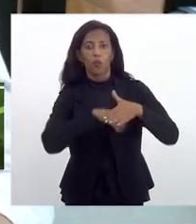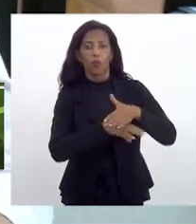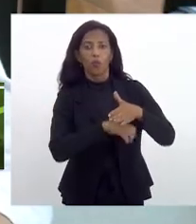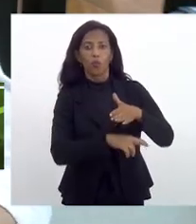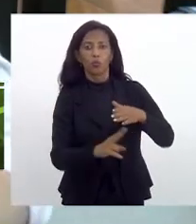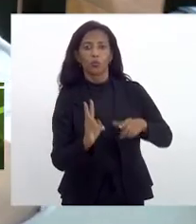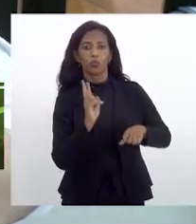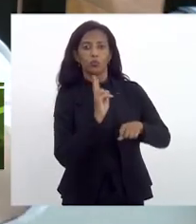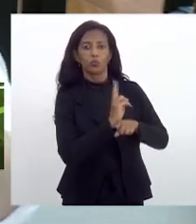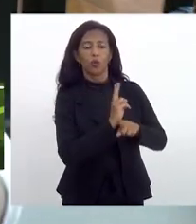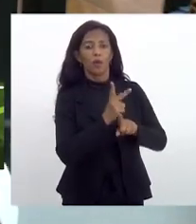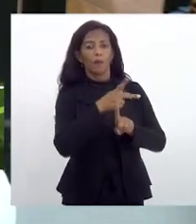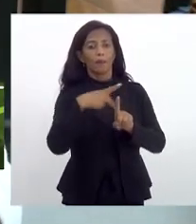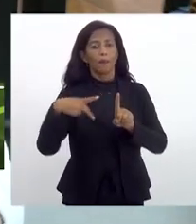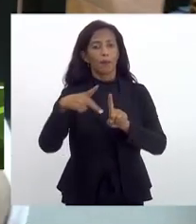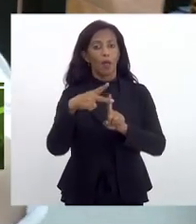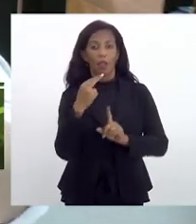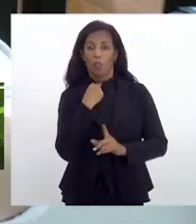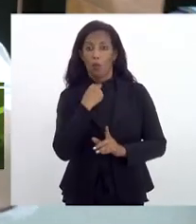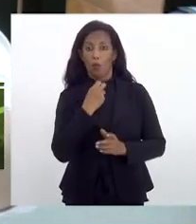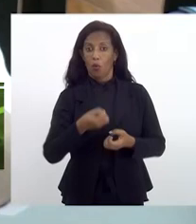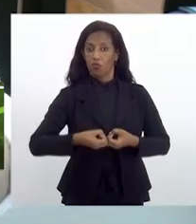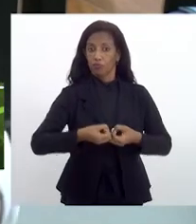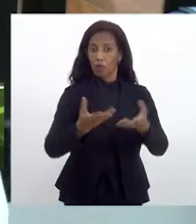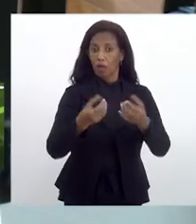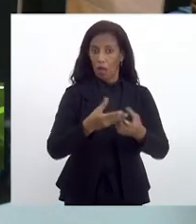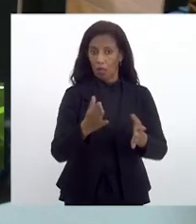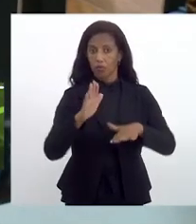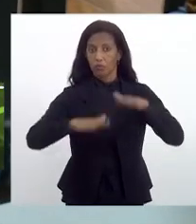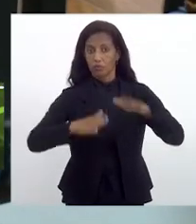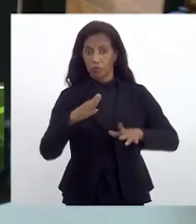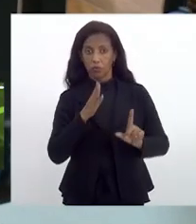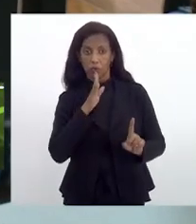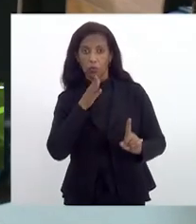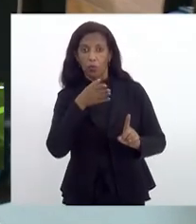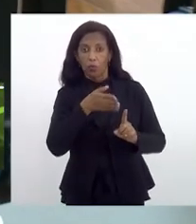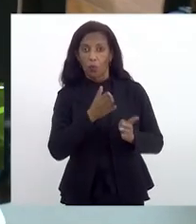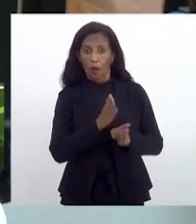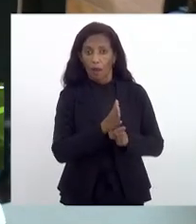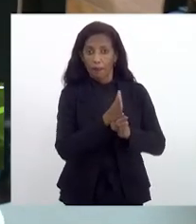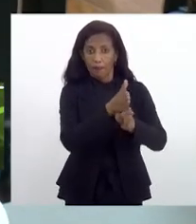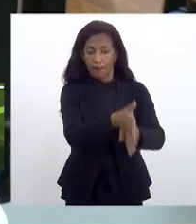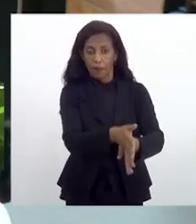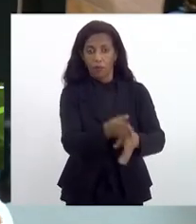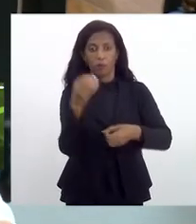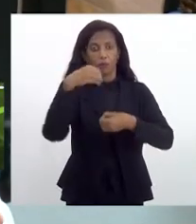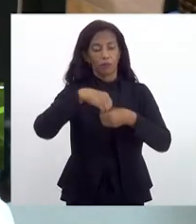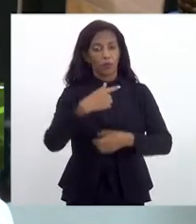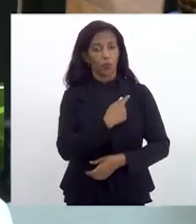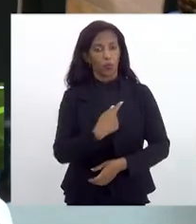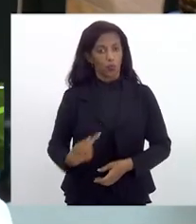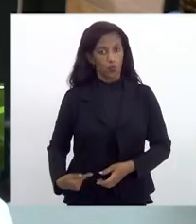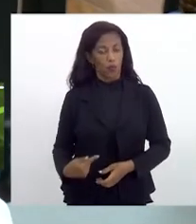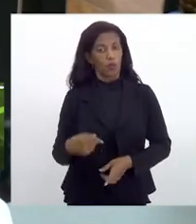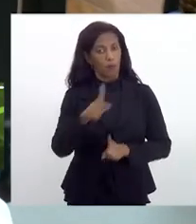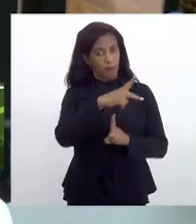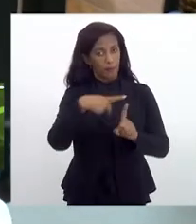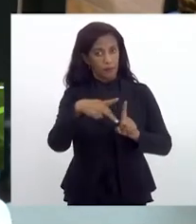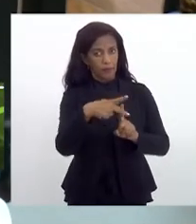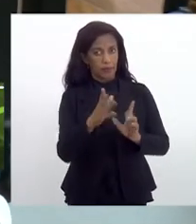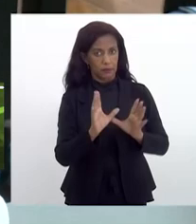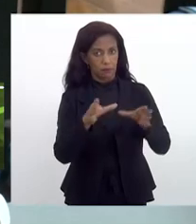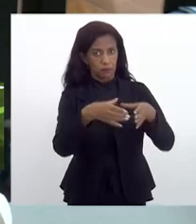Esse recurso, ele não necessariamente é gasto, embora ele tenha uma destinação dentro do governo, que é a ida para o Rio Previdência.